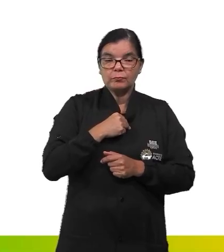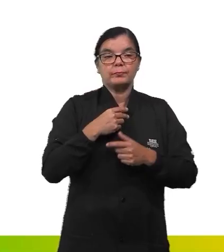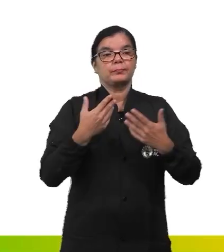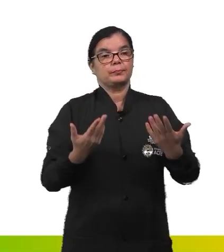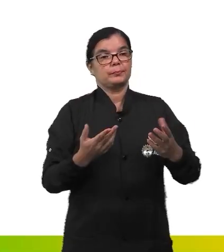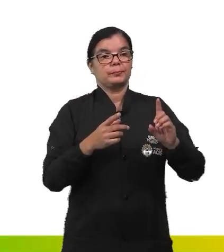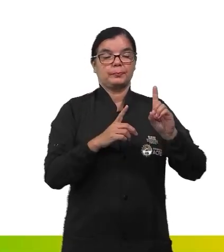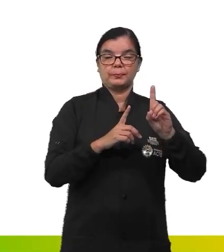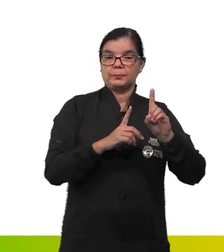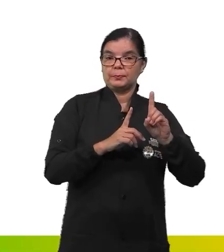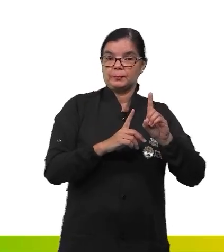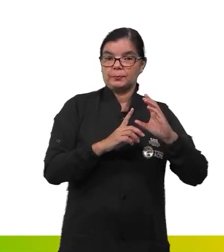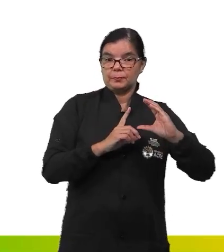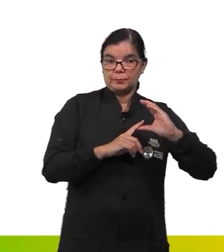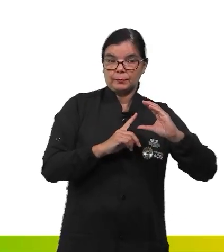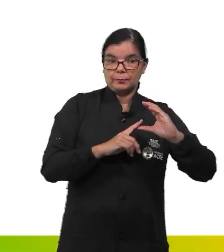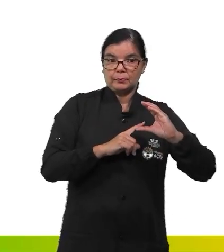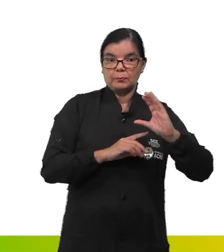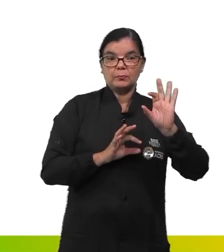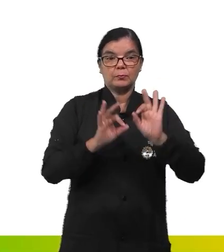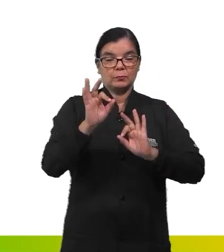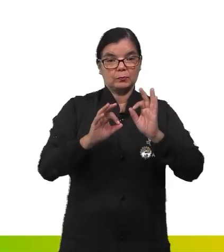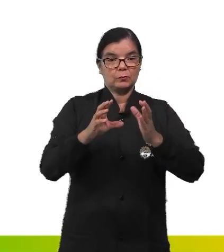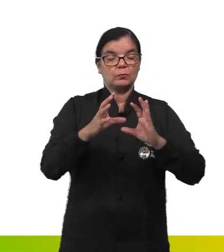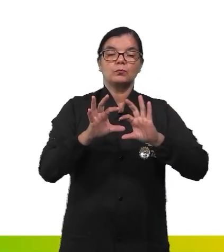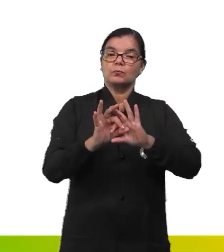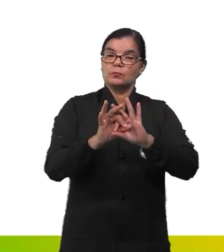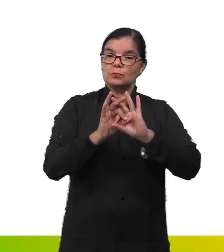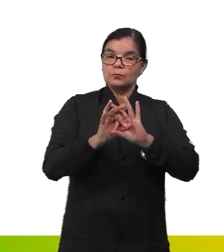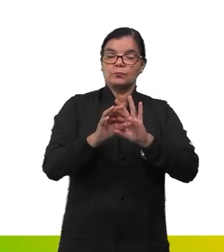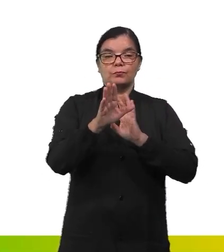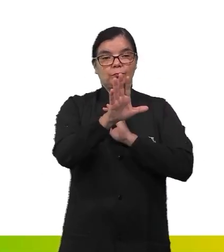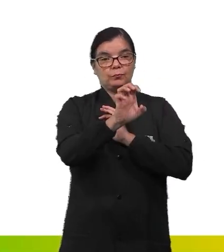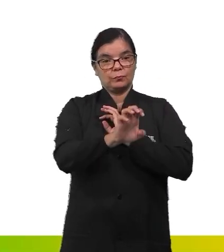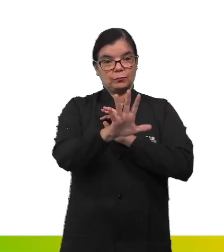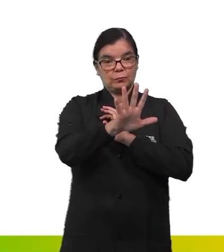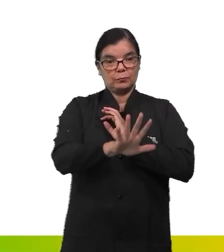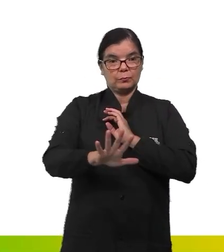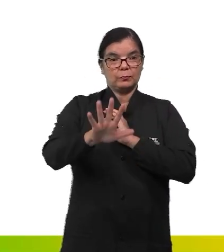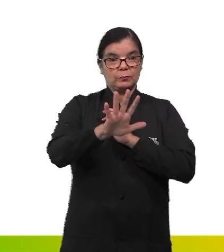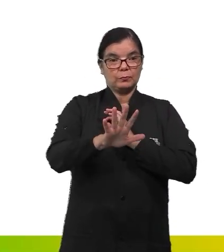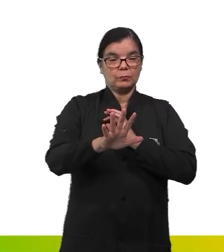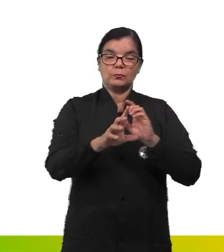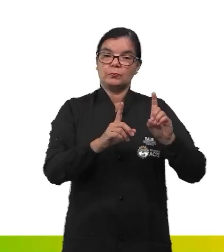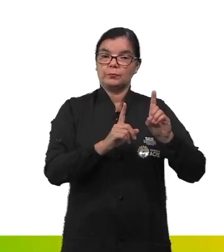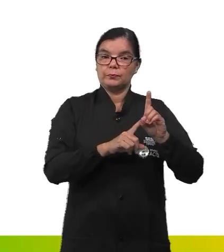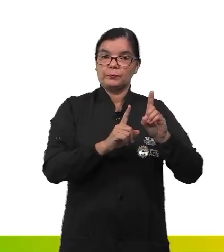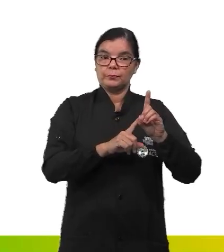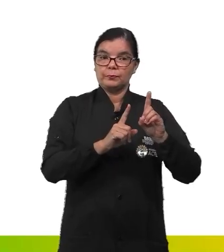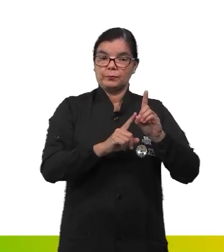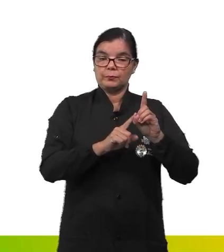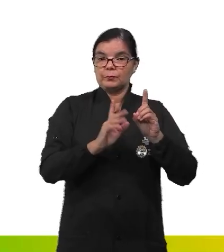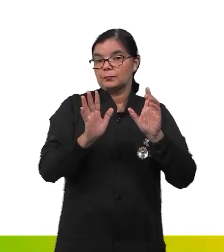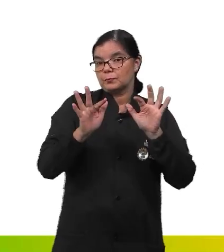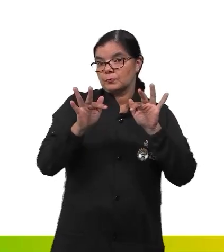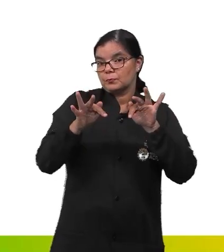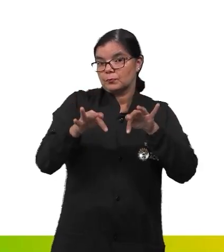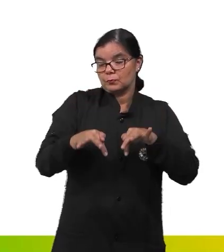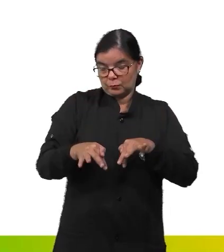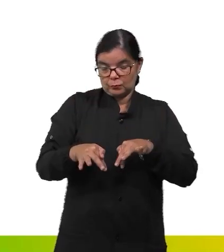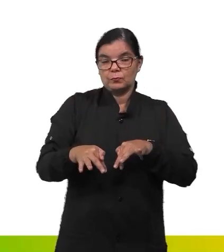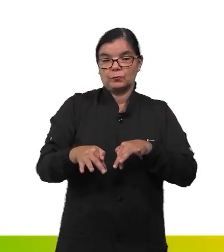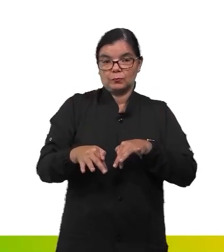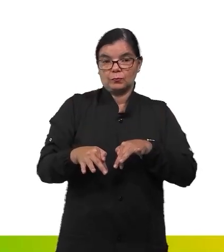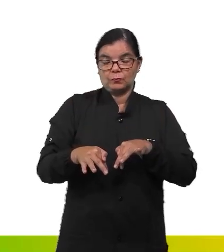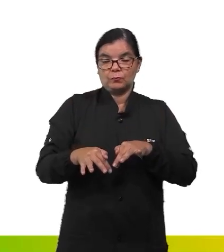Ou será que a consequência foi letra C, a formação da União Europeia? Ou será que a consequência das navegações portuguesas foi a